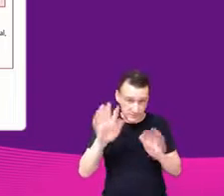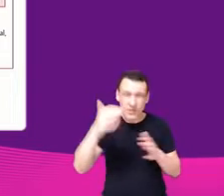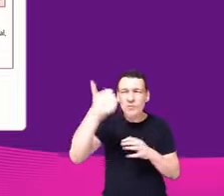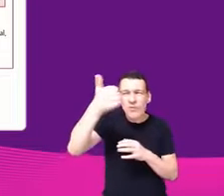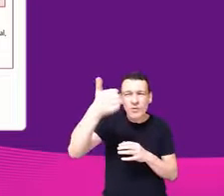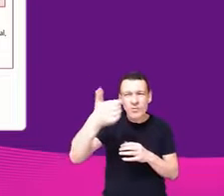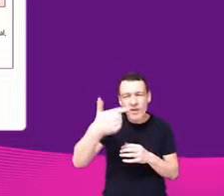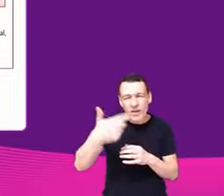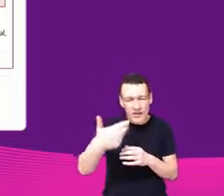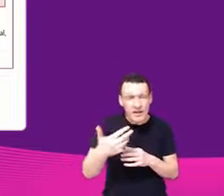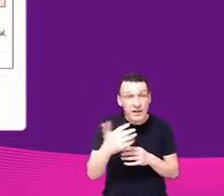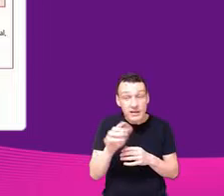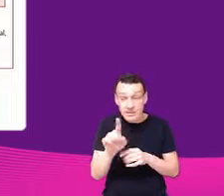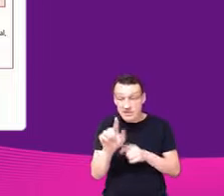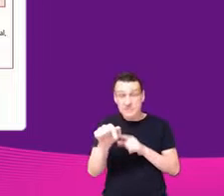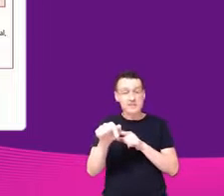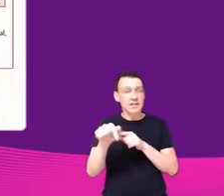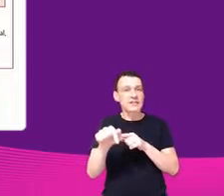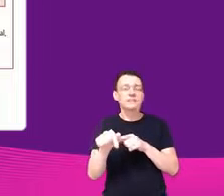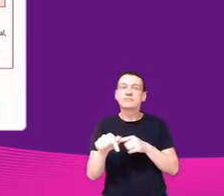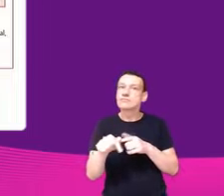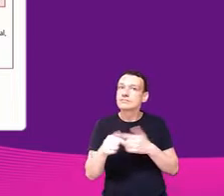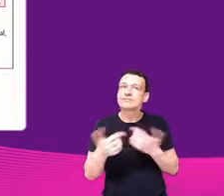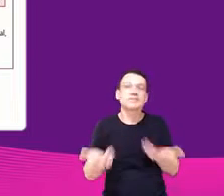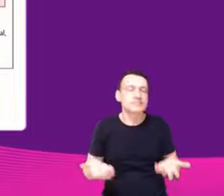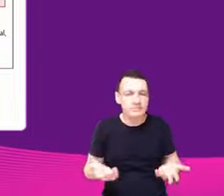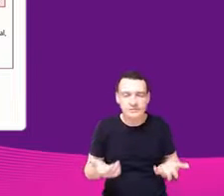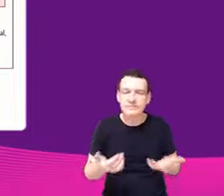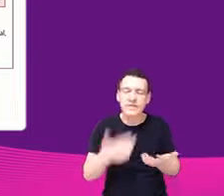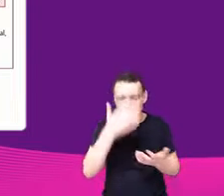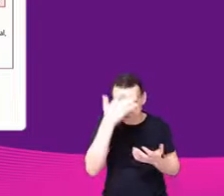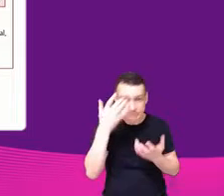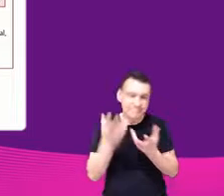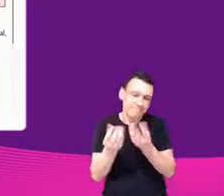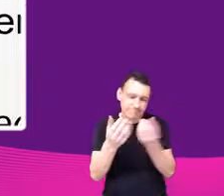recentes, que impacta em redução de longevidade da população.